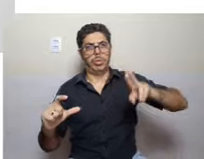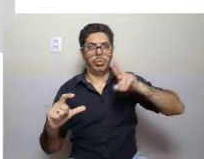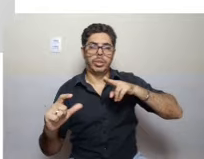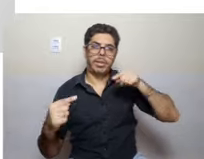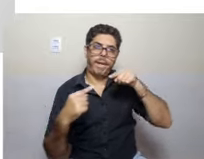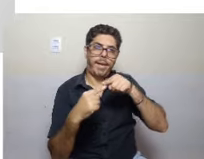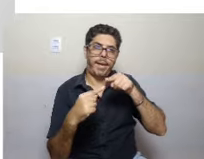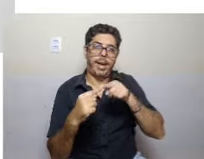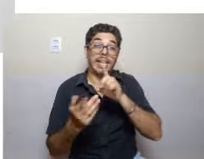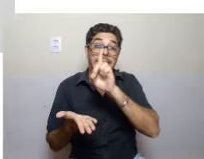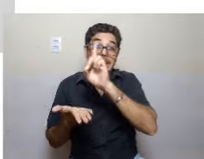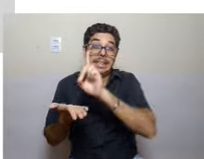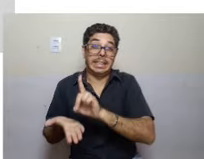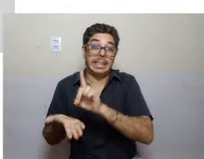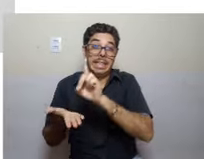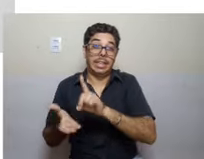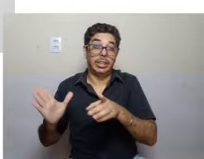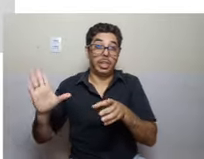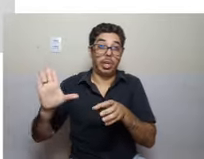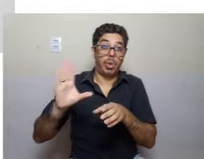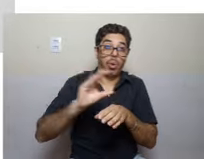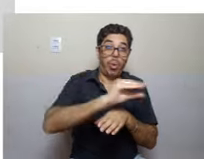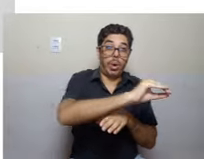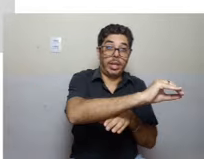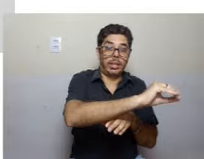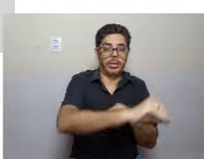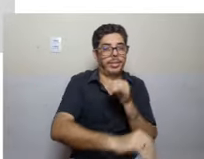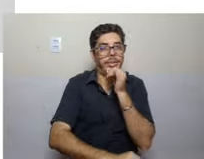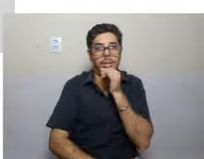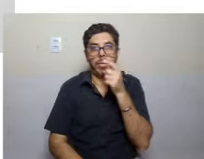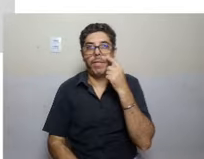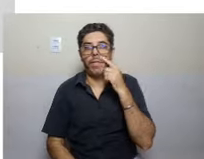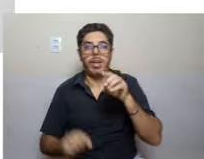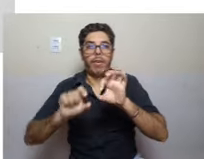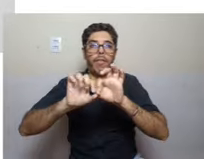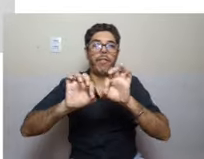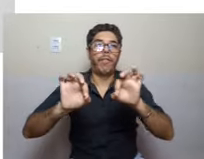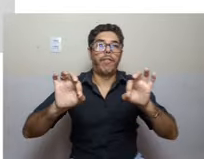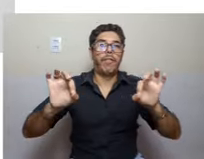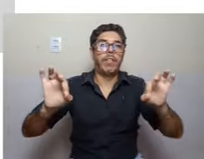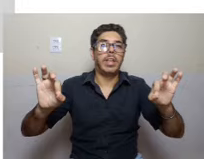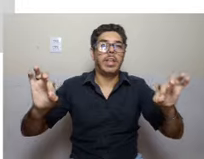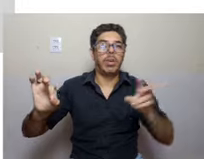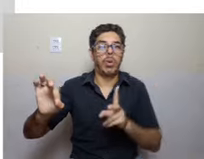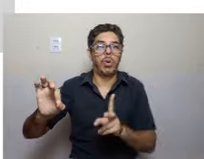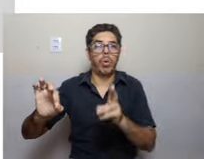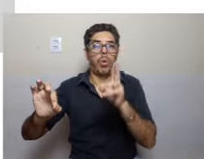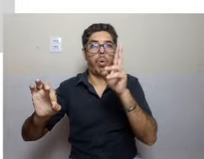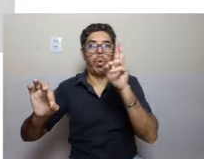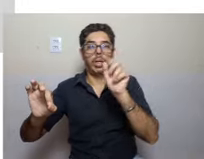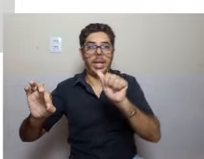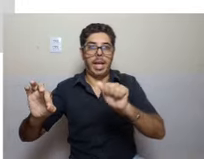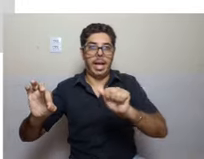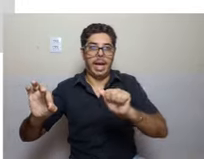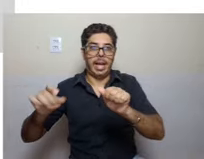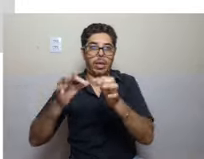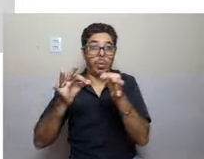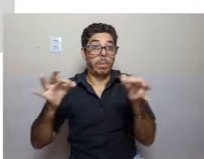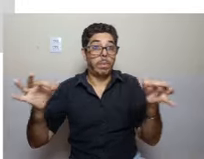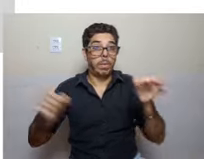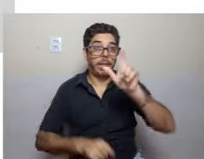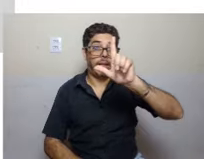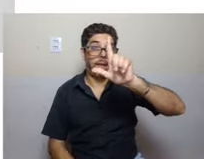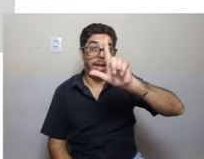de corrente. Para isso, eu vou considerar um segmento de um fio uniforme, que tem a seção transversal A e comprimento L. Nós